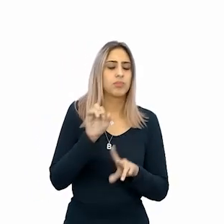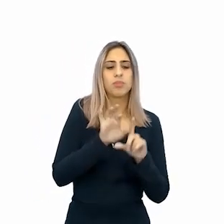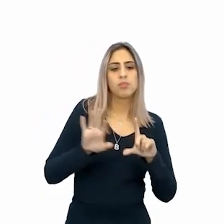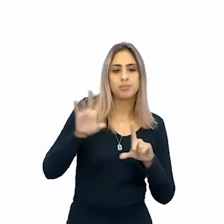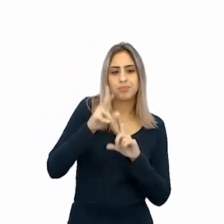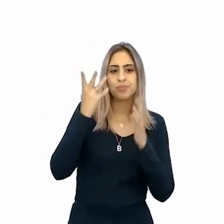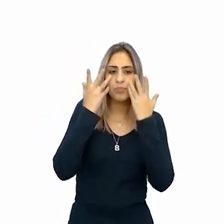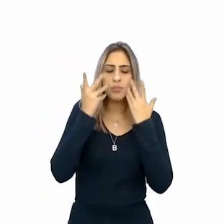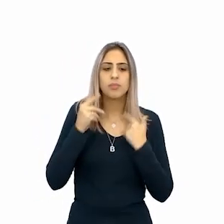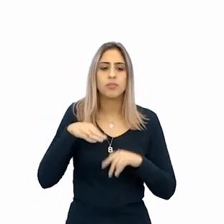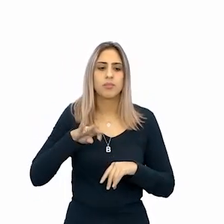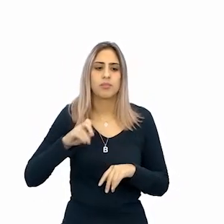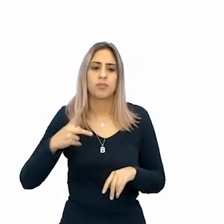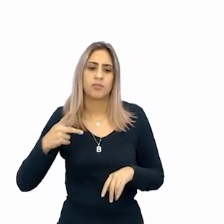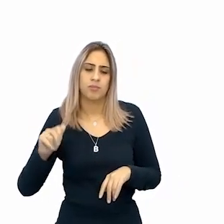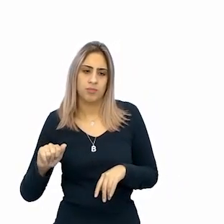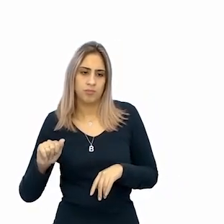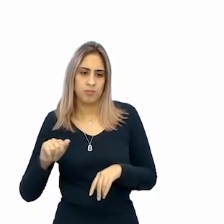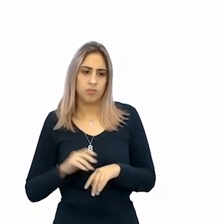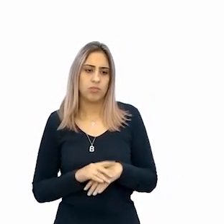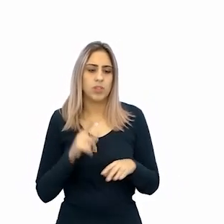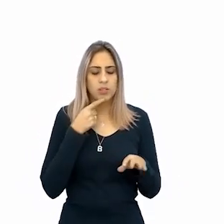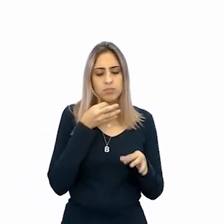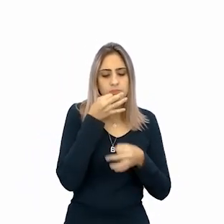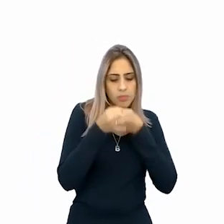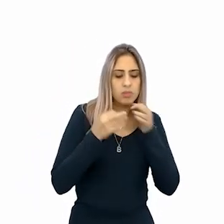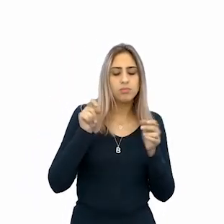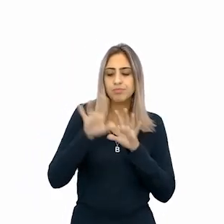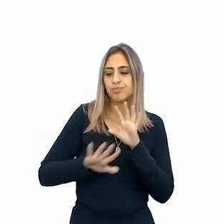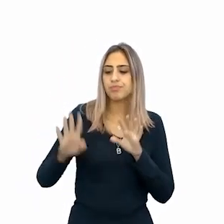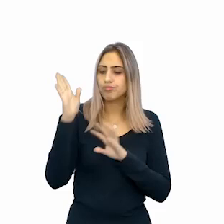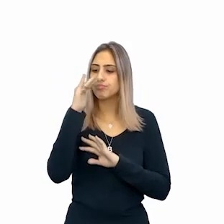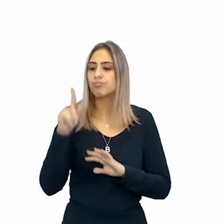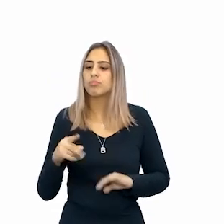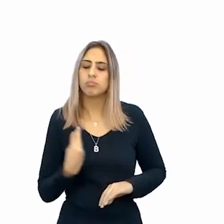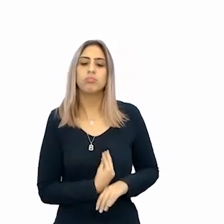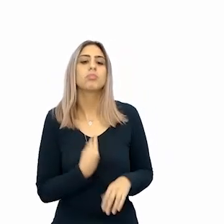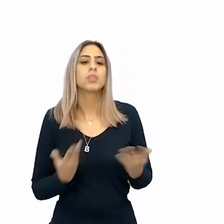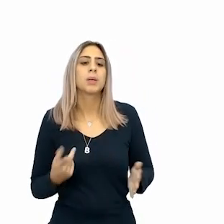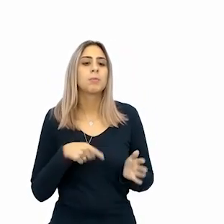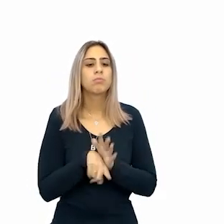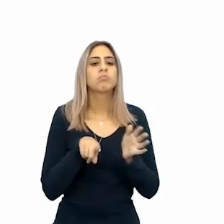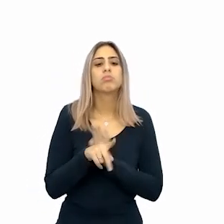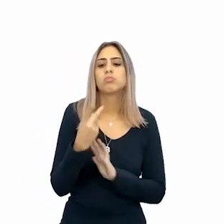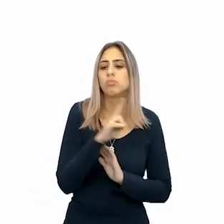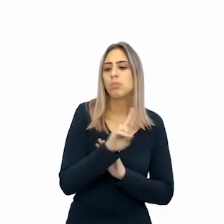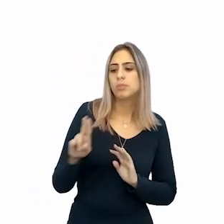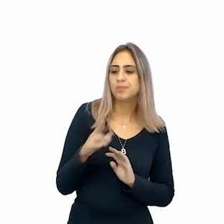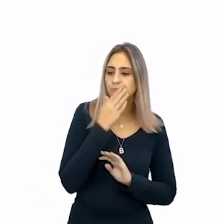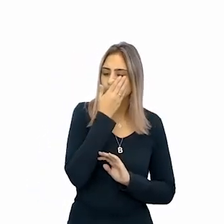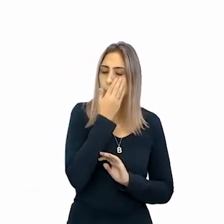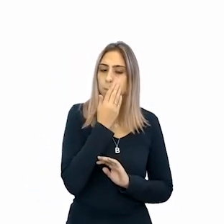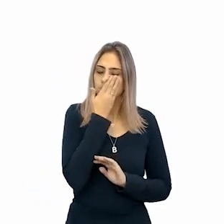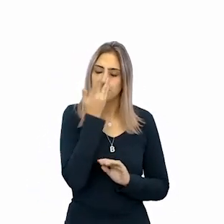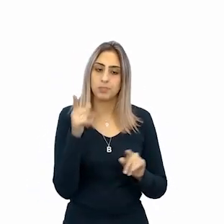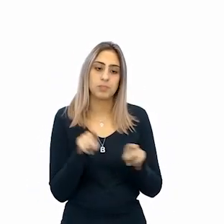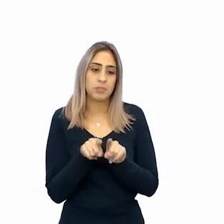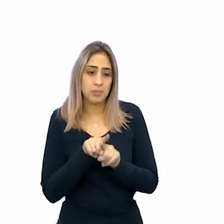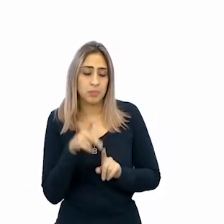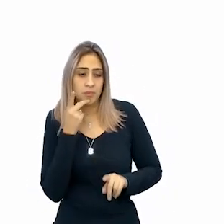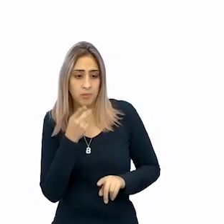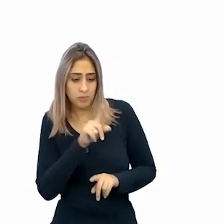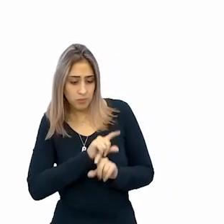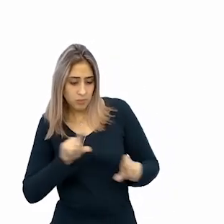de um animal no mapa, questionar em que região do Brasil ele vive, perguntar o seu nome e solicitar que localizem